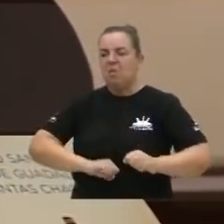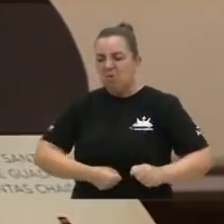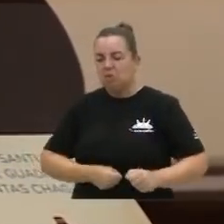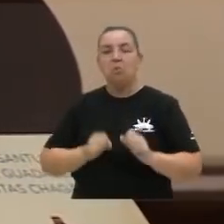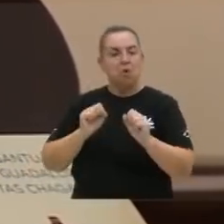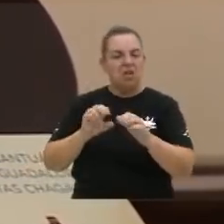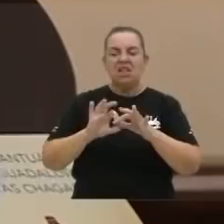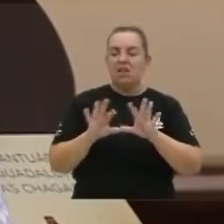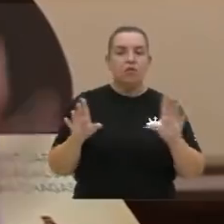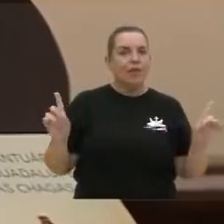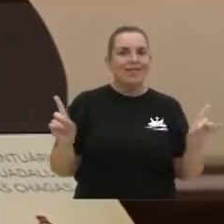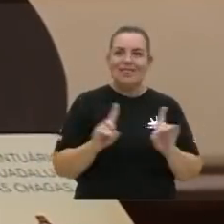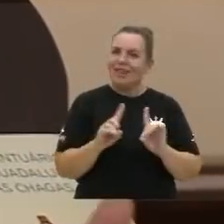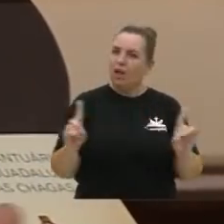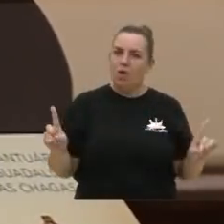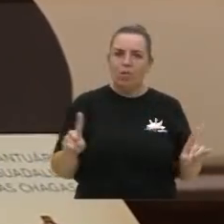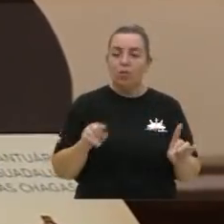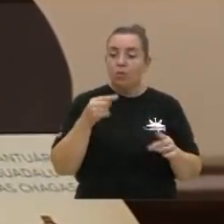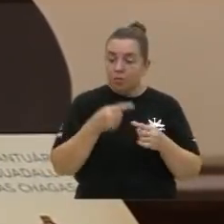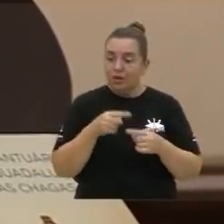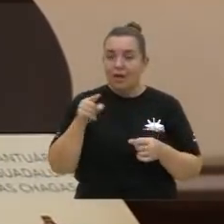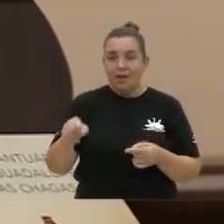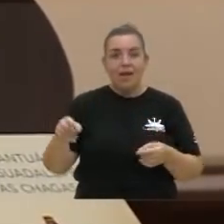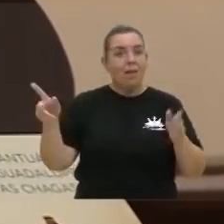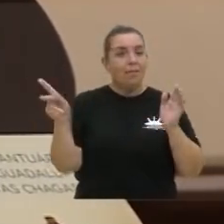argumentar, é a cultura da morte.